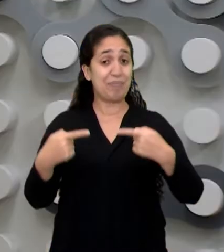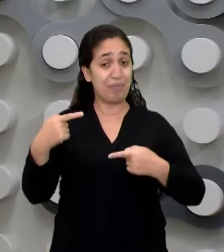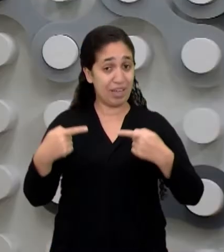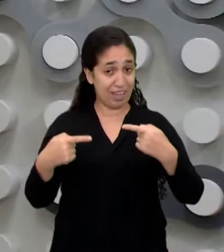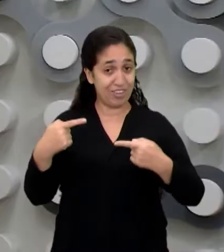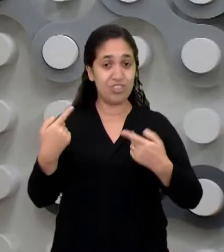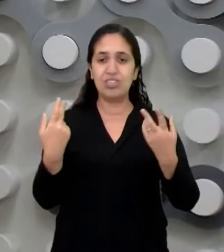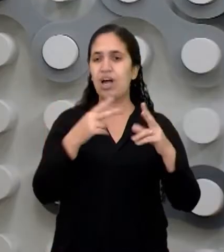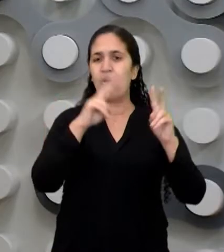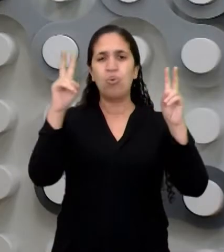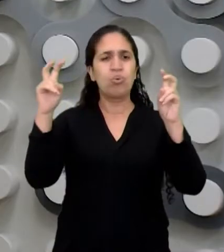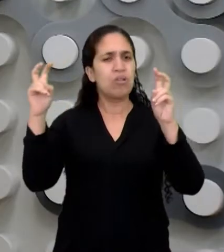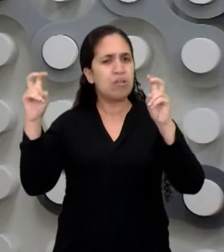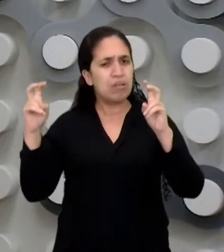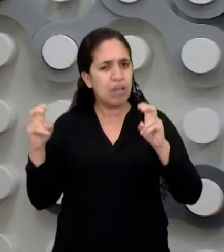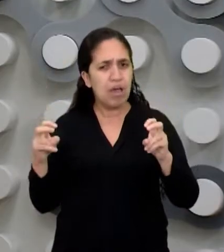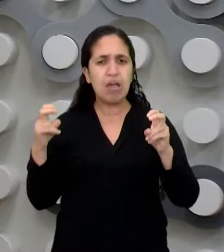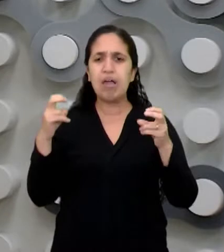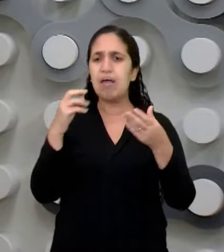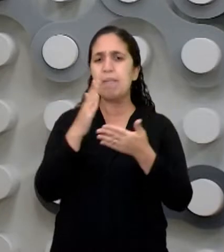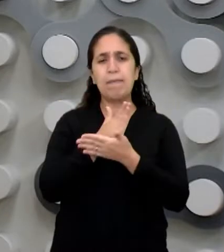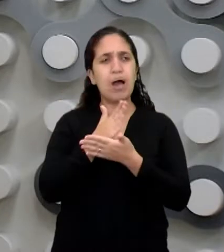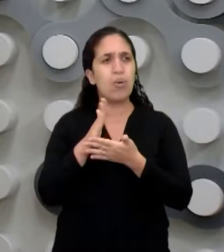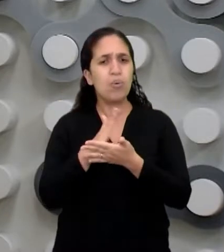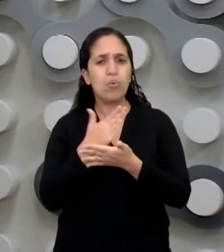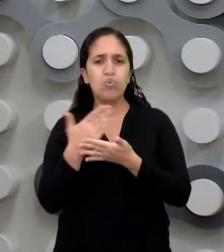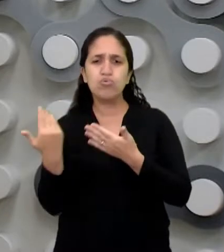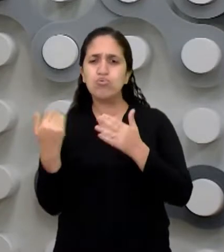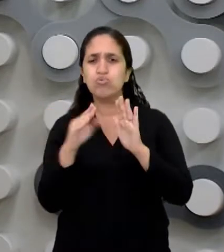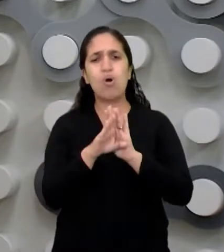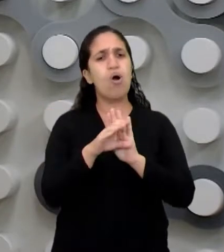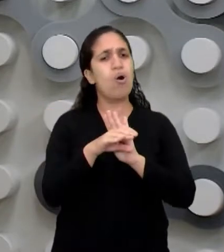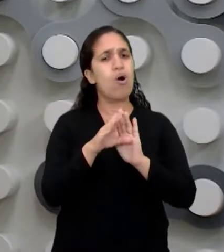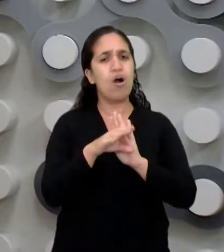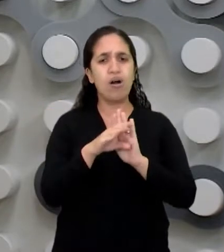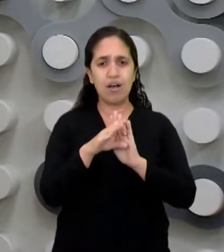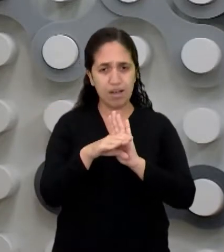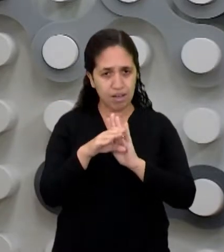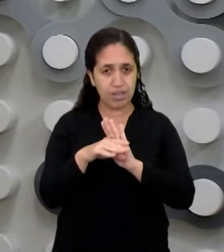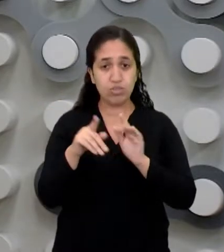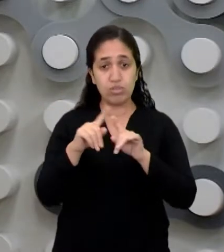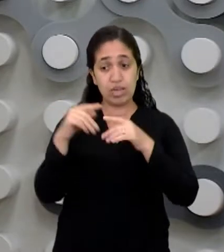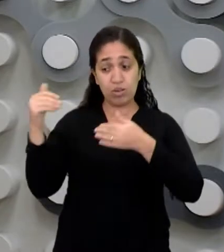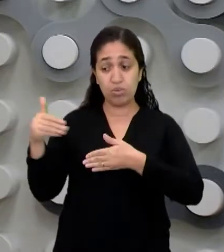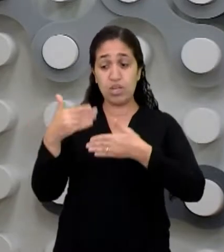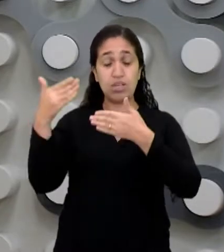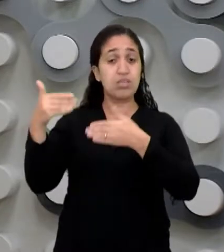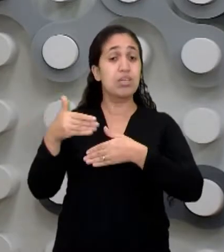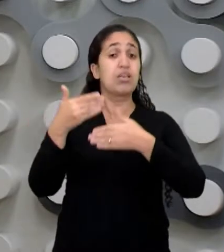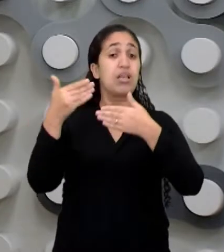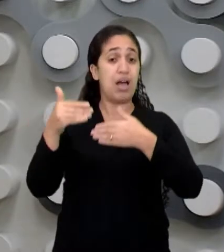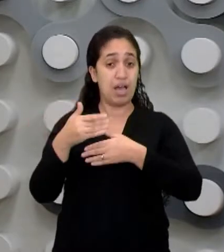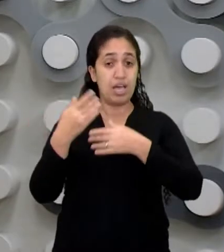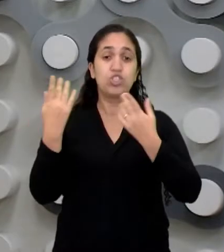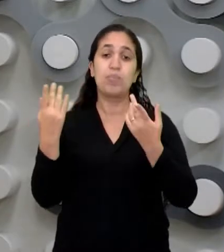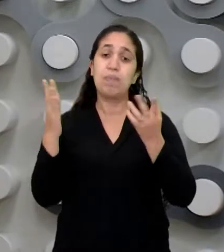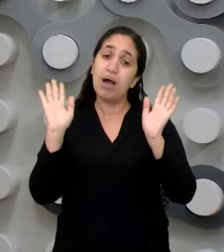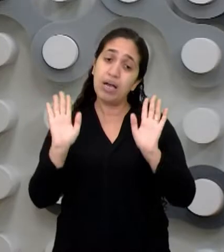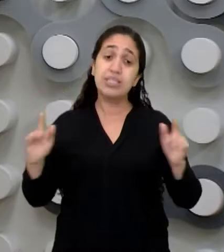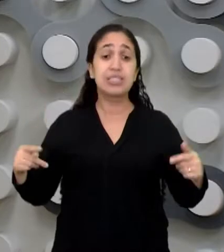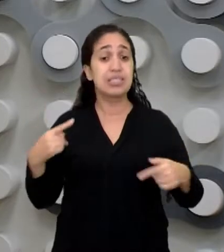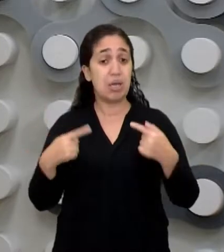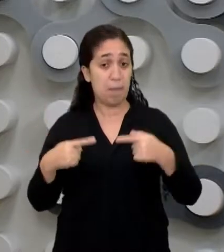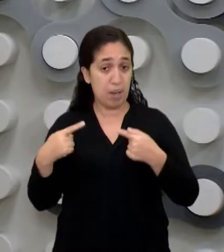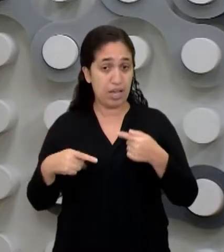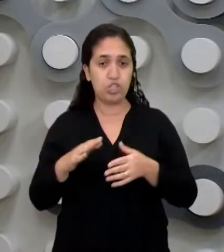alguns temas, vai trazer alguns conceitos, a gente tem uns slides aí prontos, mas a gente também vai fazer muito debate aqui, porque o